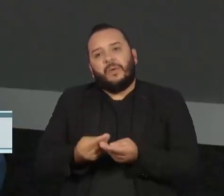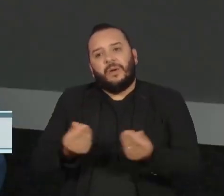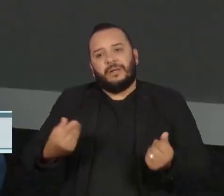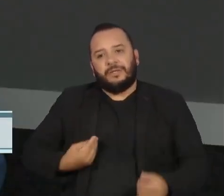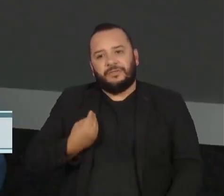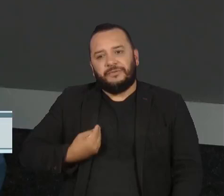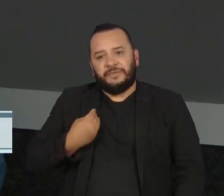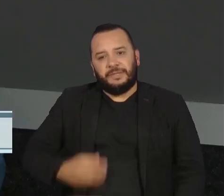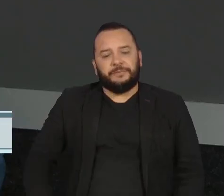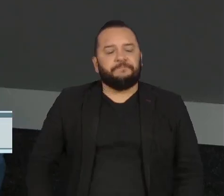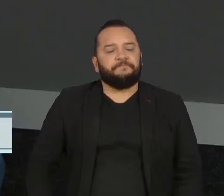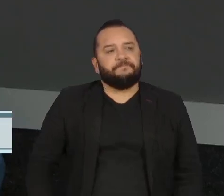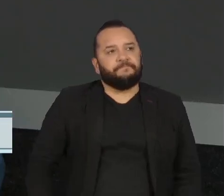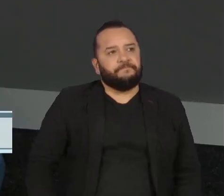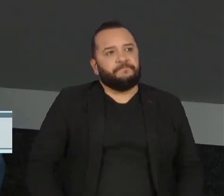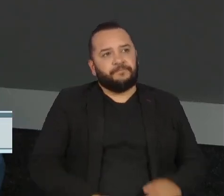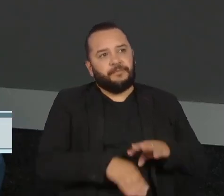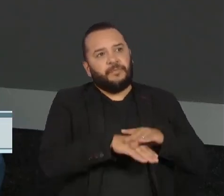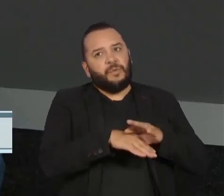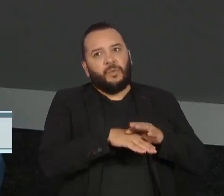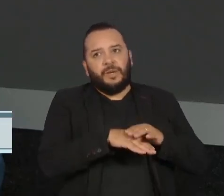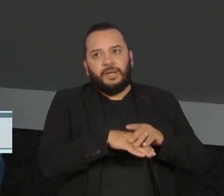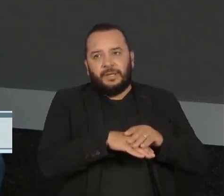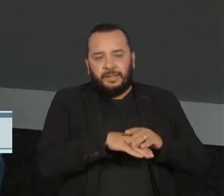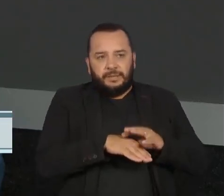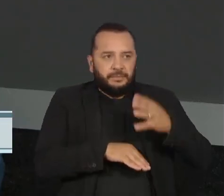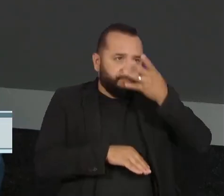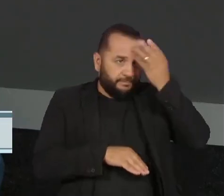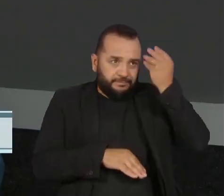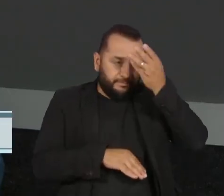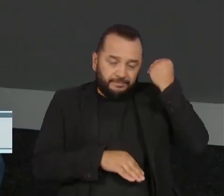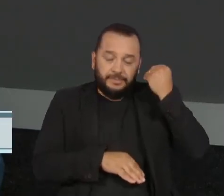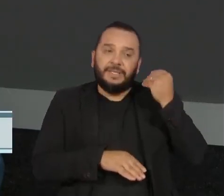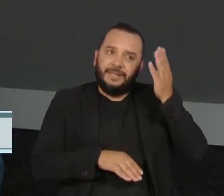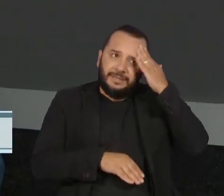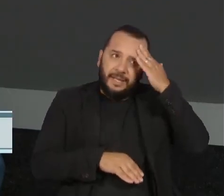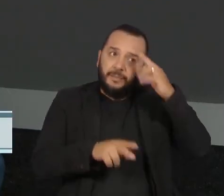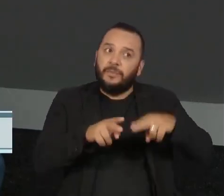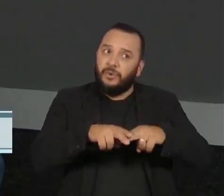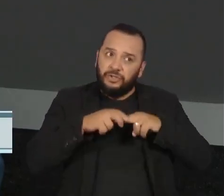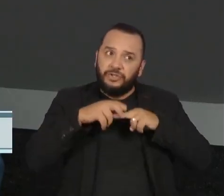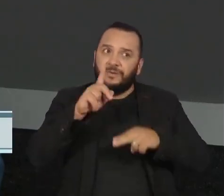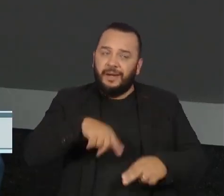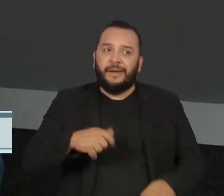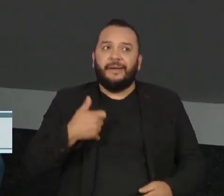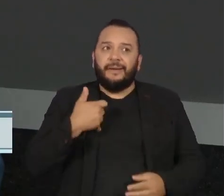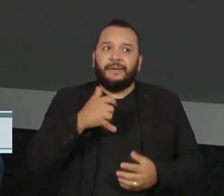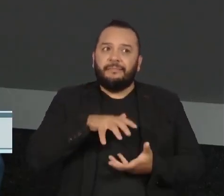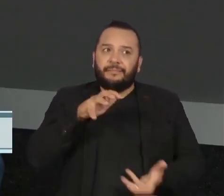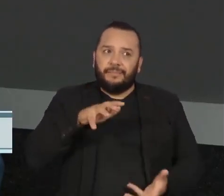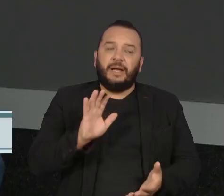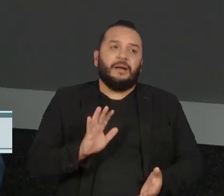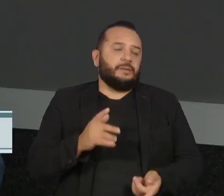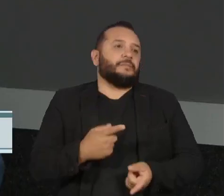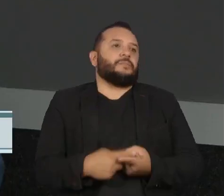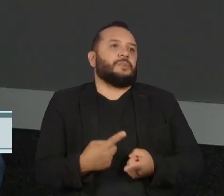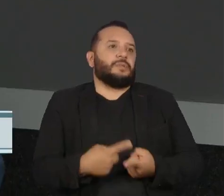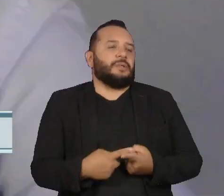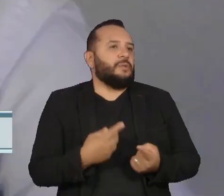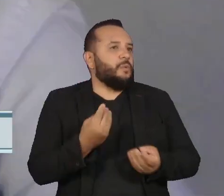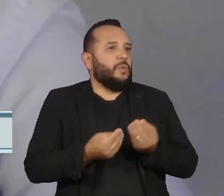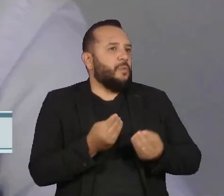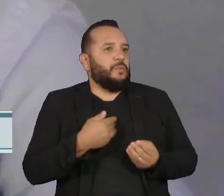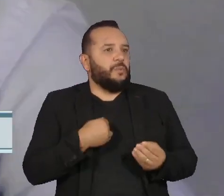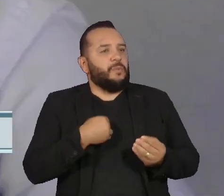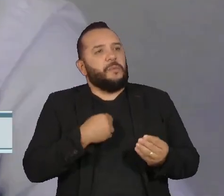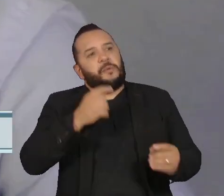sabe que o Alzheimer tem esse marcador importante da idade e a principal causa de demência. Quando se percebem esses